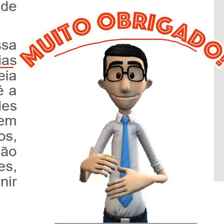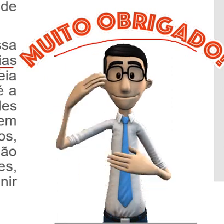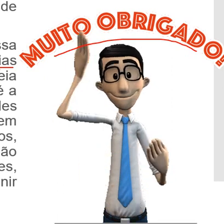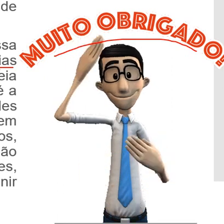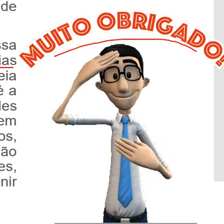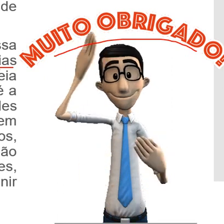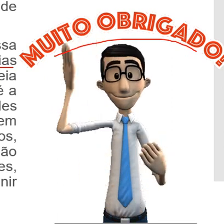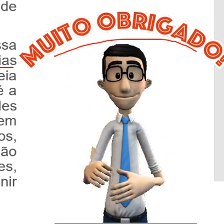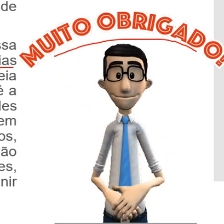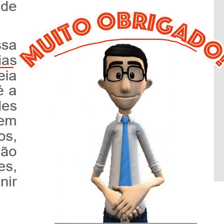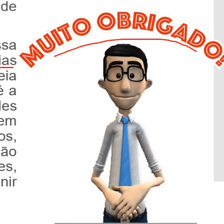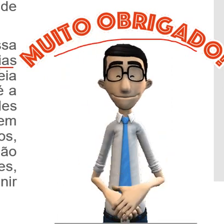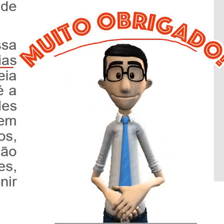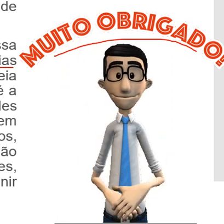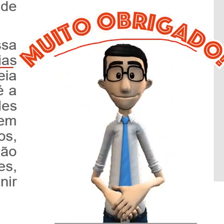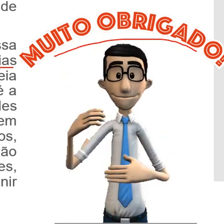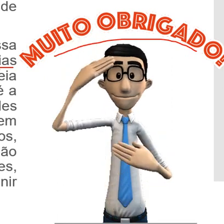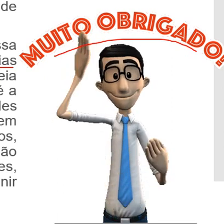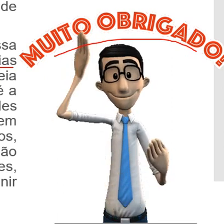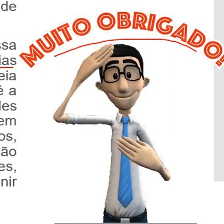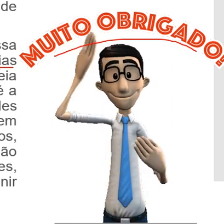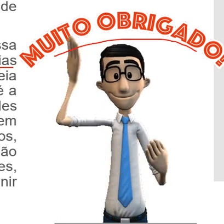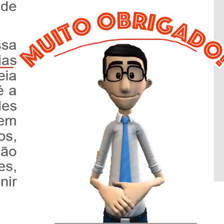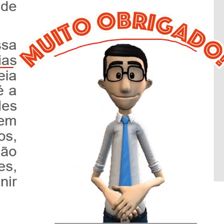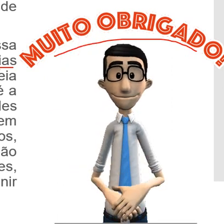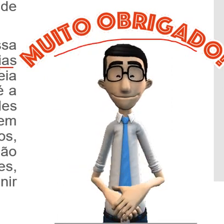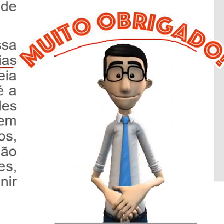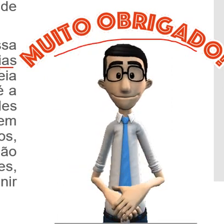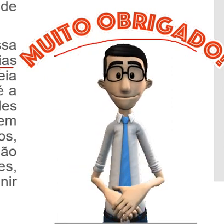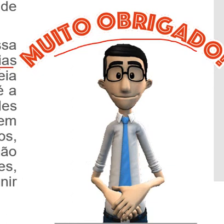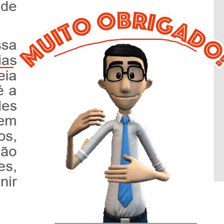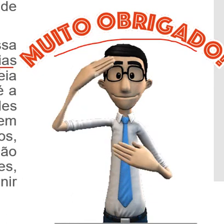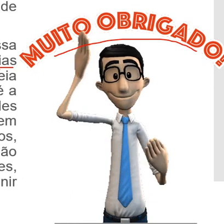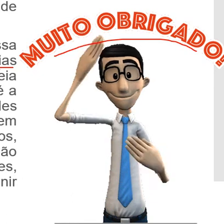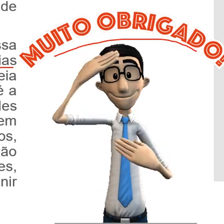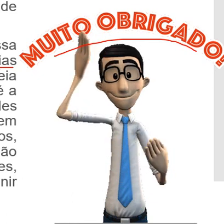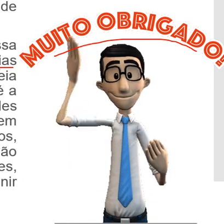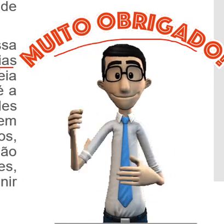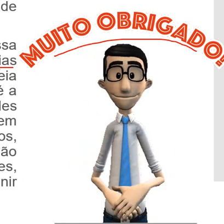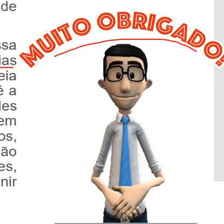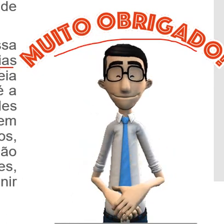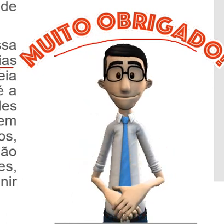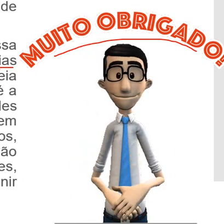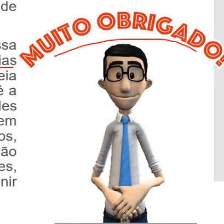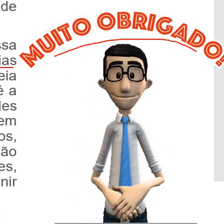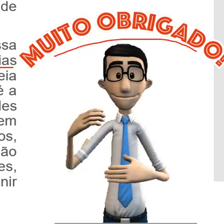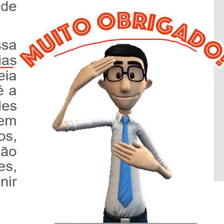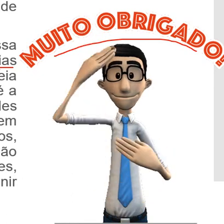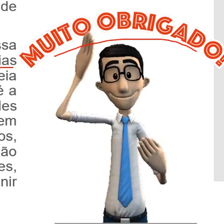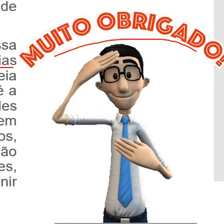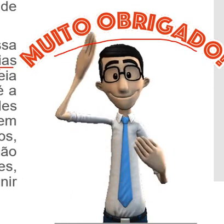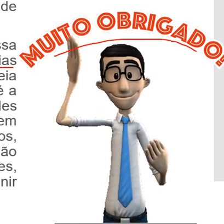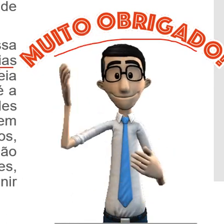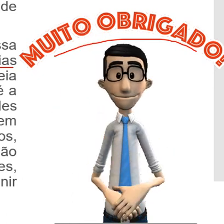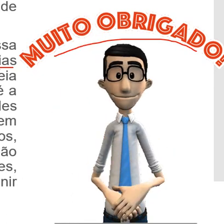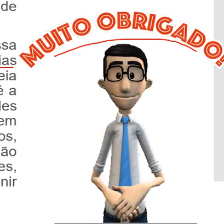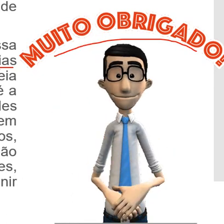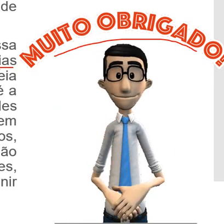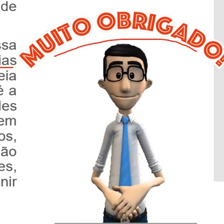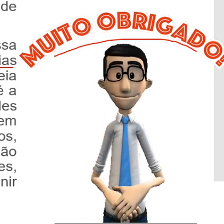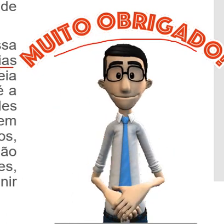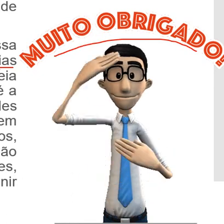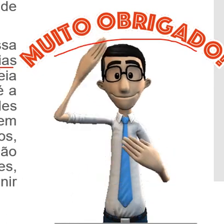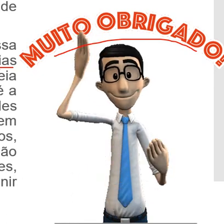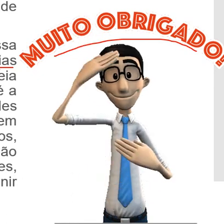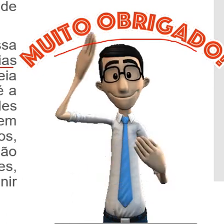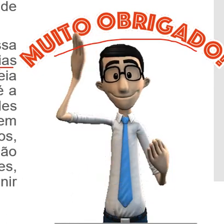tá? A ideia ao utilizar esse tipo de linguagem é a de ampliar as possibilidades comunicativas, uma vez que